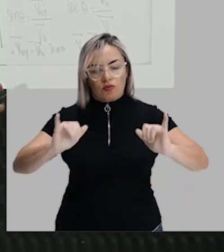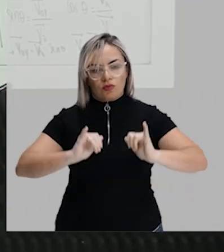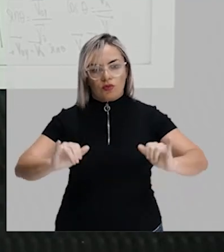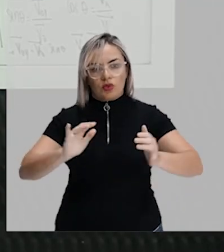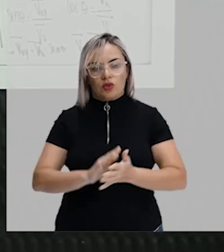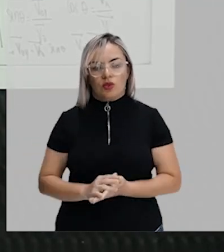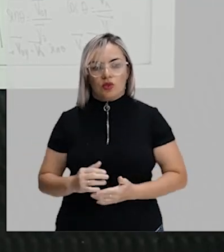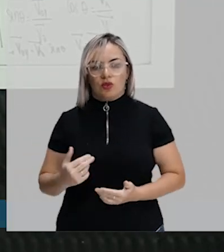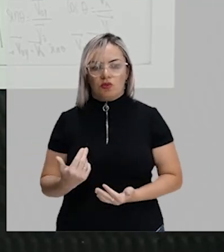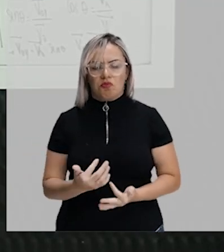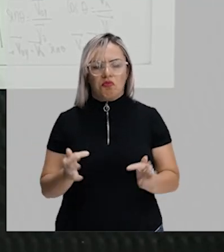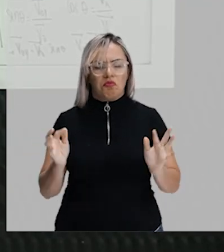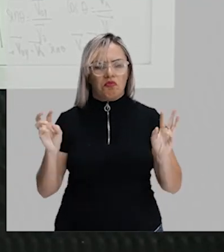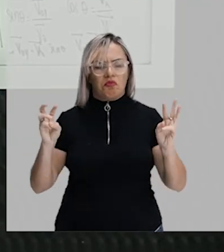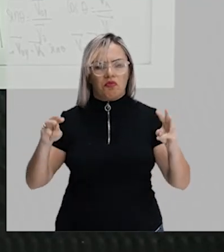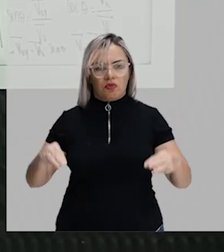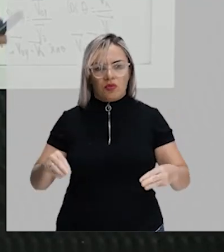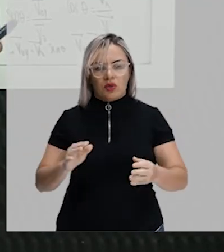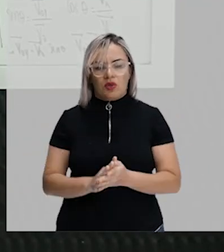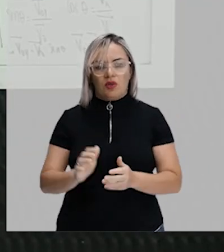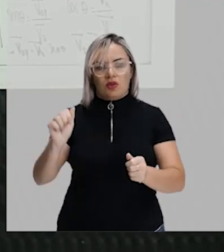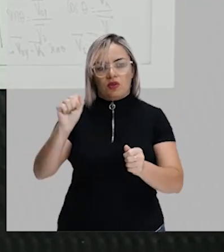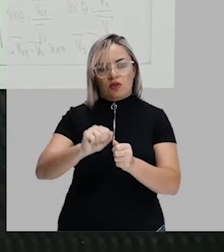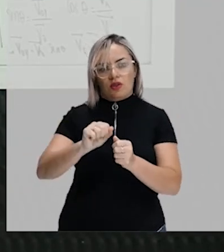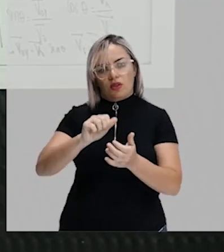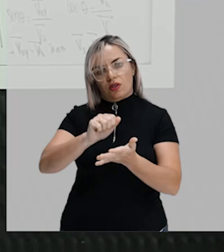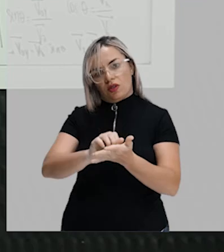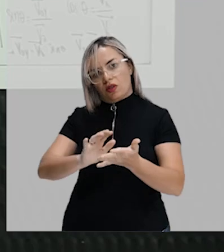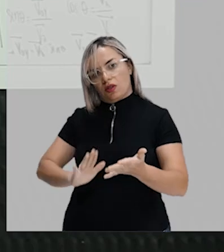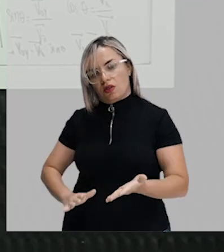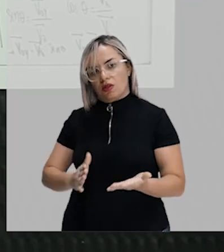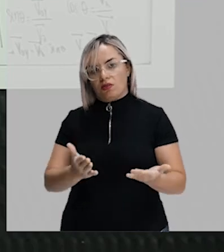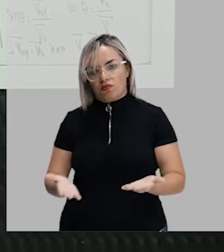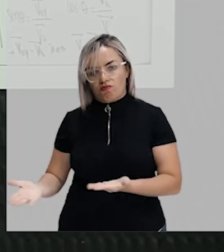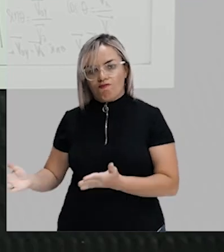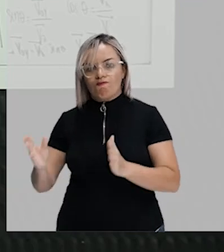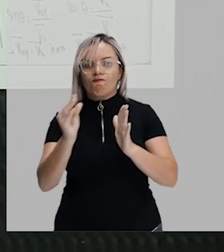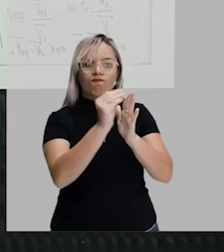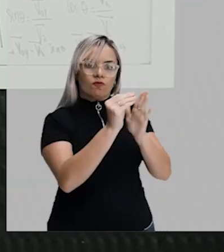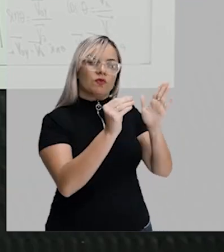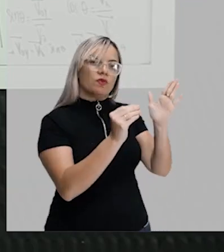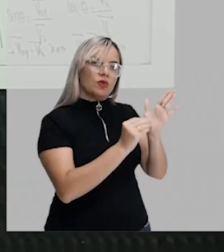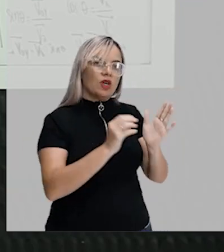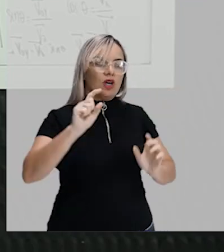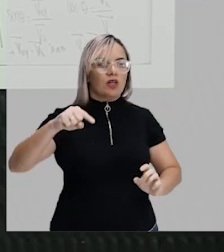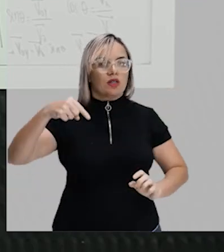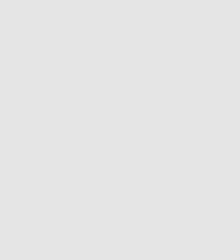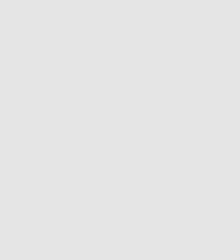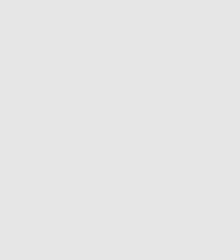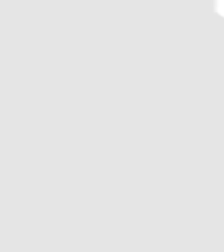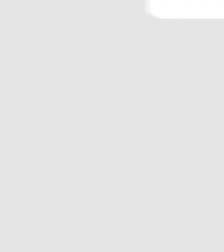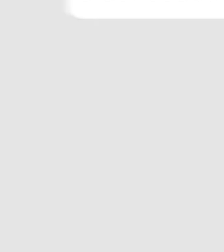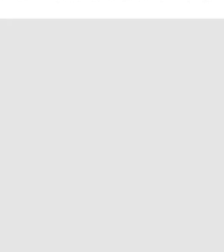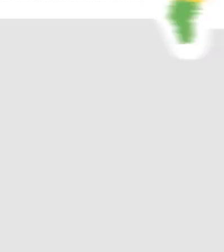nós finalizamos a aula de hoje. Vamos fazer exercício ainda sobre elas, certo? Até a próxima aula.